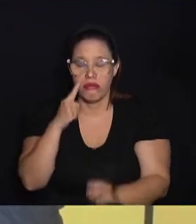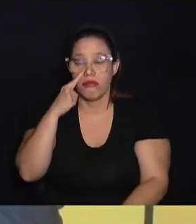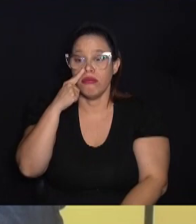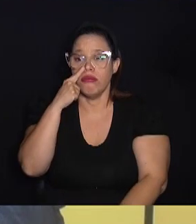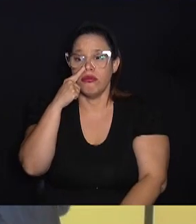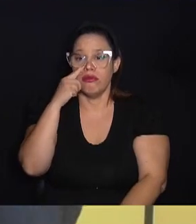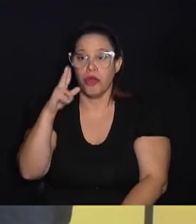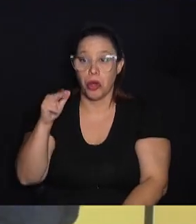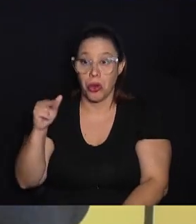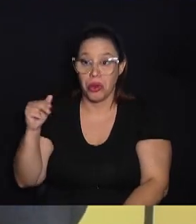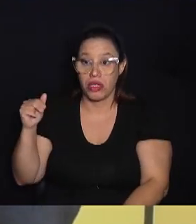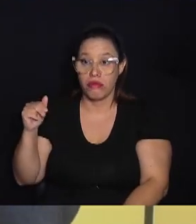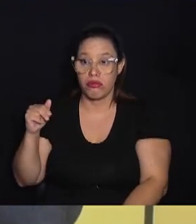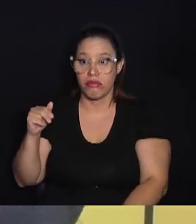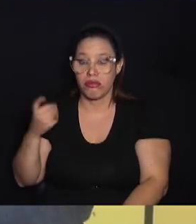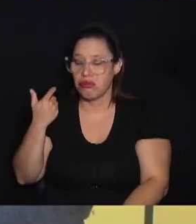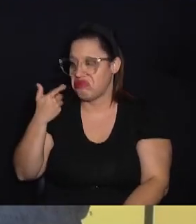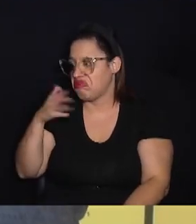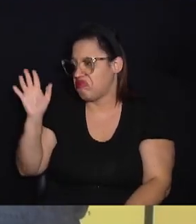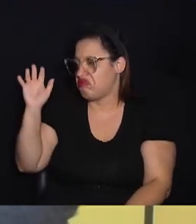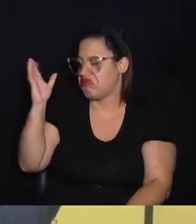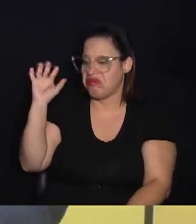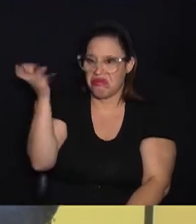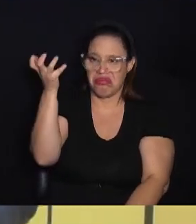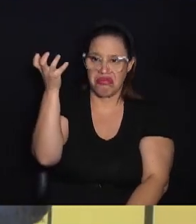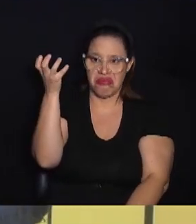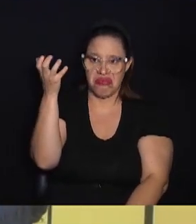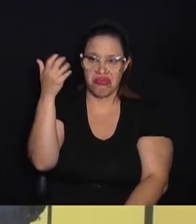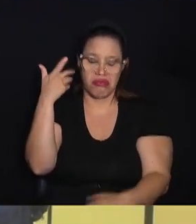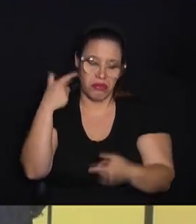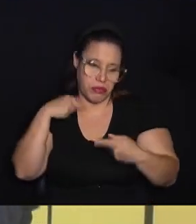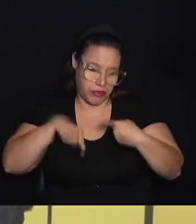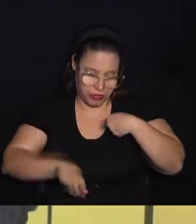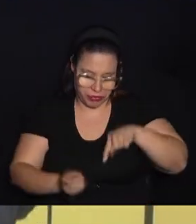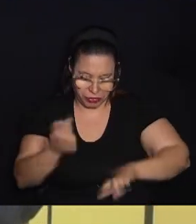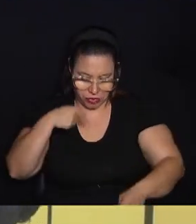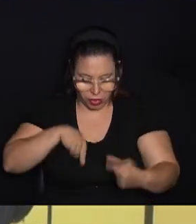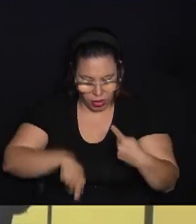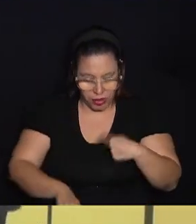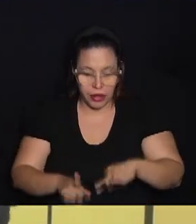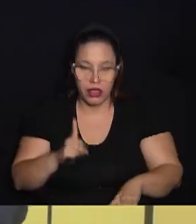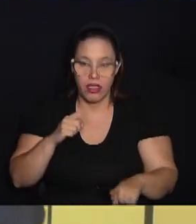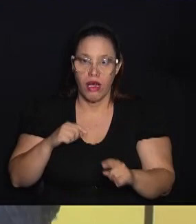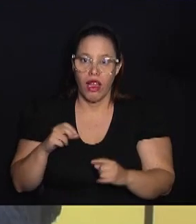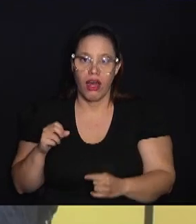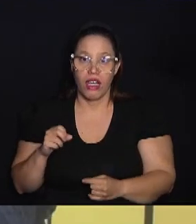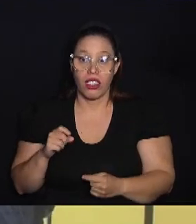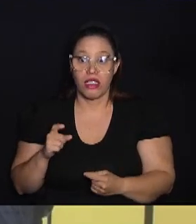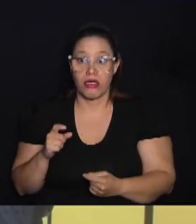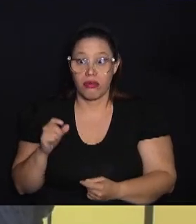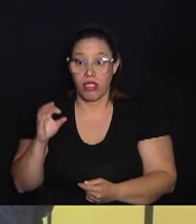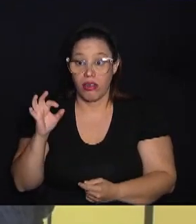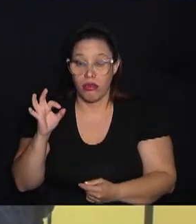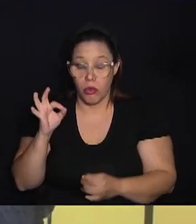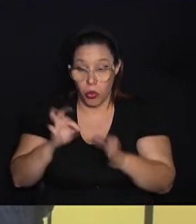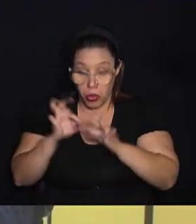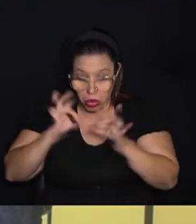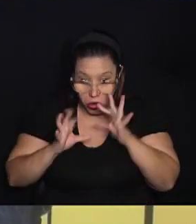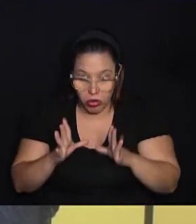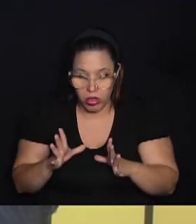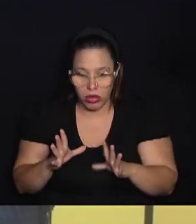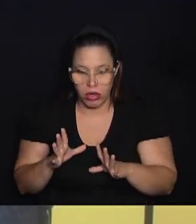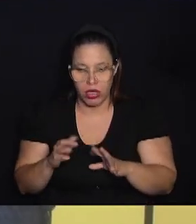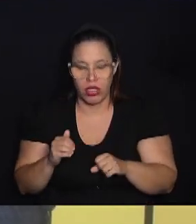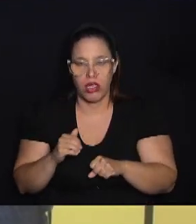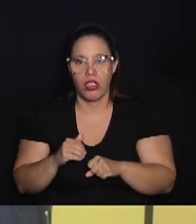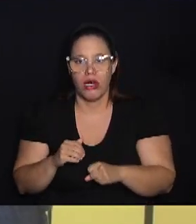nunca porque ela tá ali acontecendo ela faz parte do sistema nervoso autônomo que a gente não tem controle né Uhum mas a partir do momento que